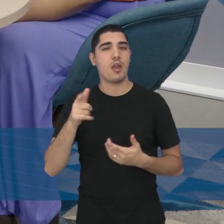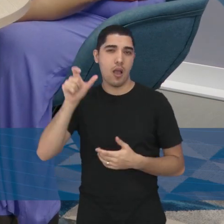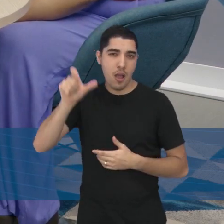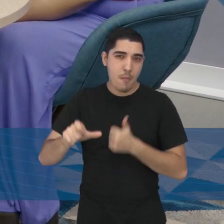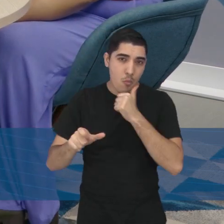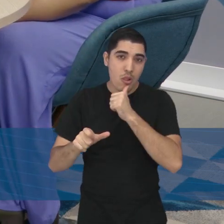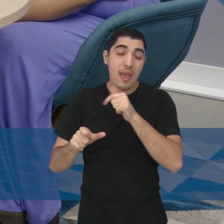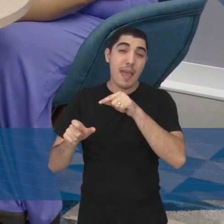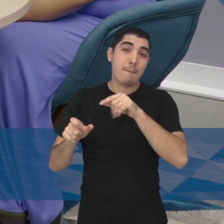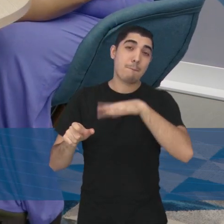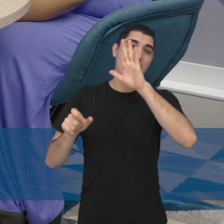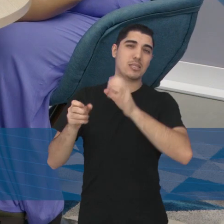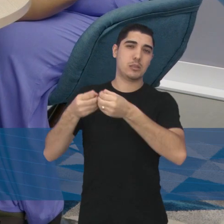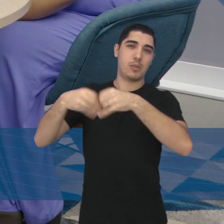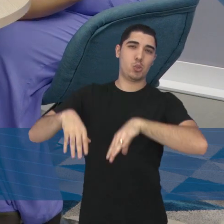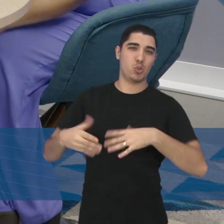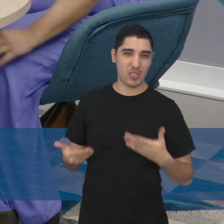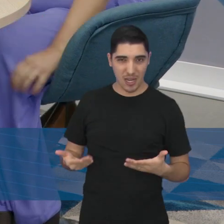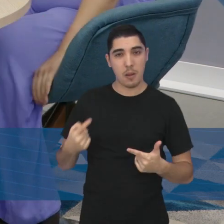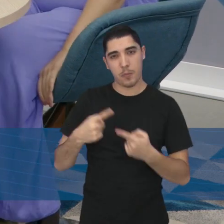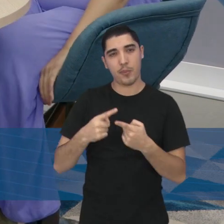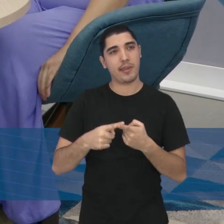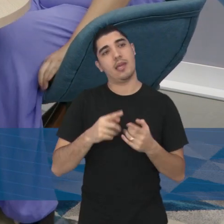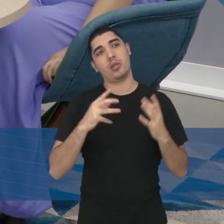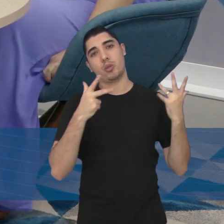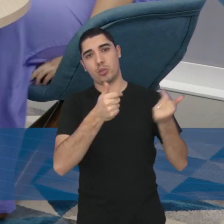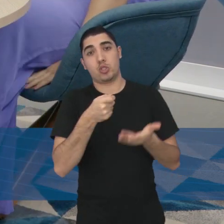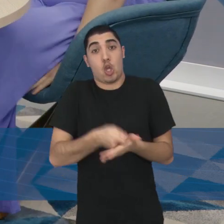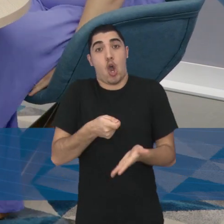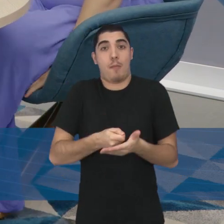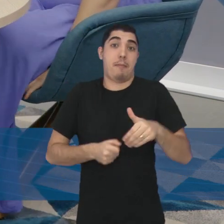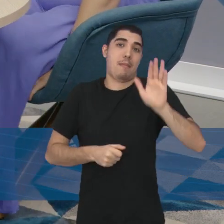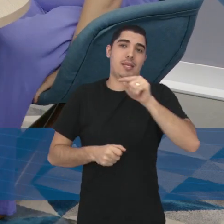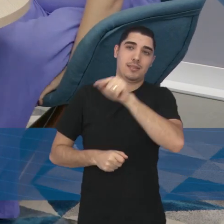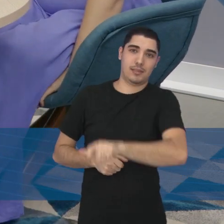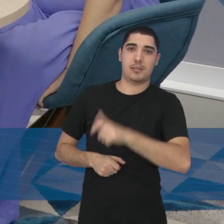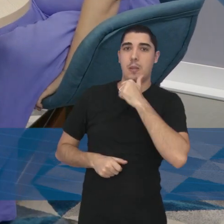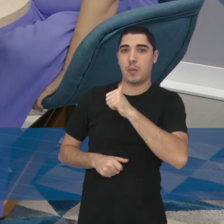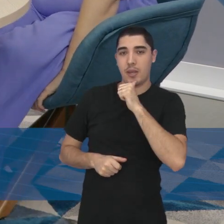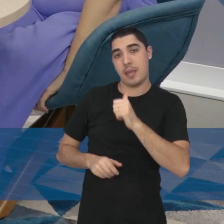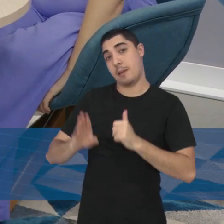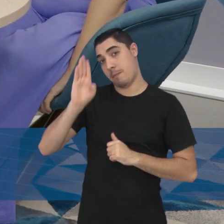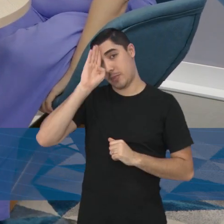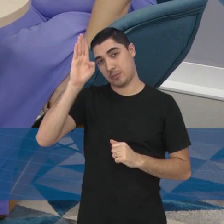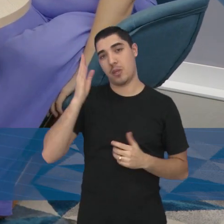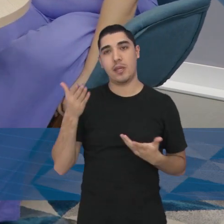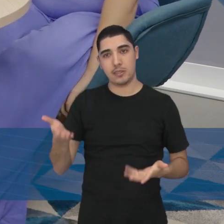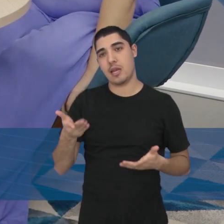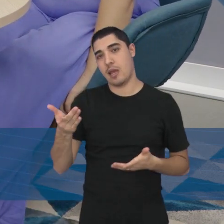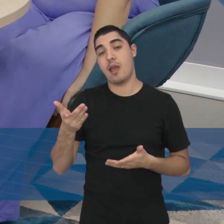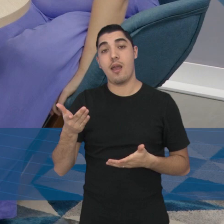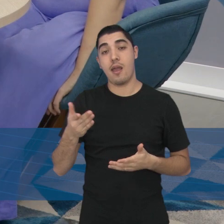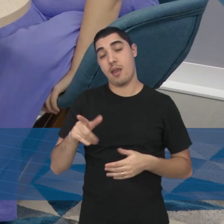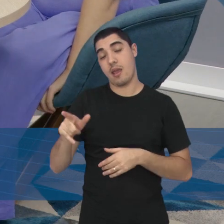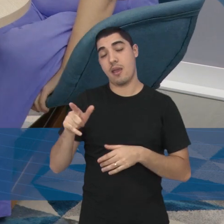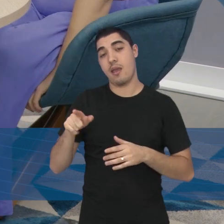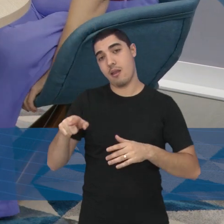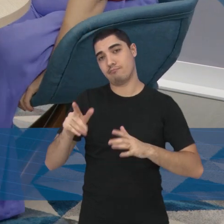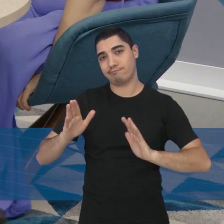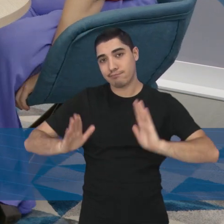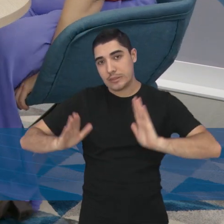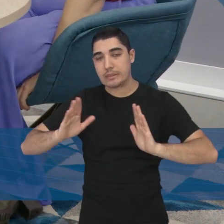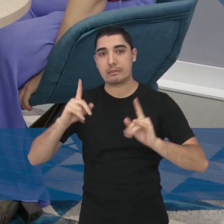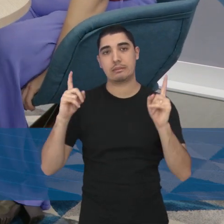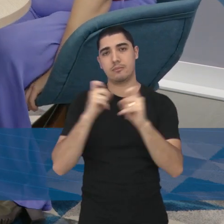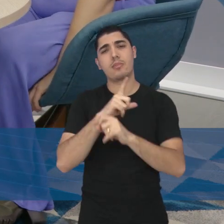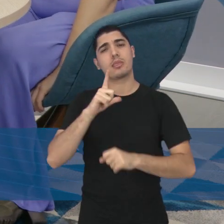mais afetada nesse sentido também, acaba sendo mais cobrada, né, principalmente nos primeiros anos e é complicado nesse